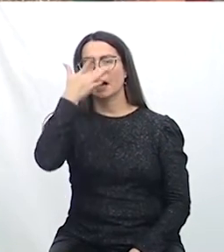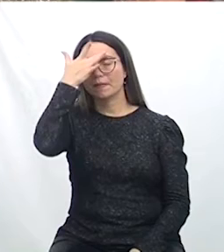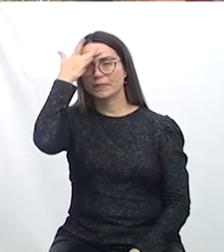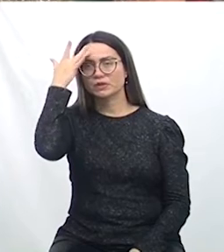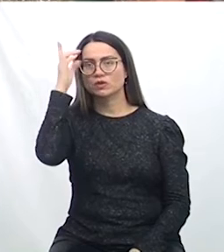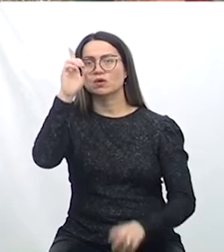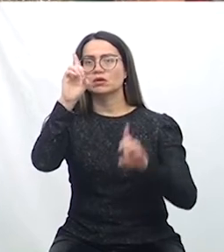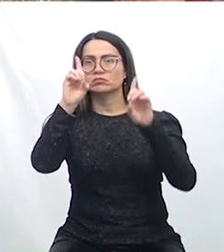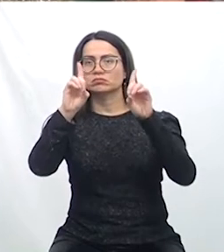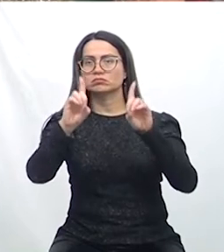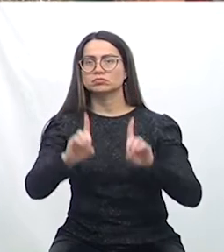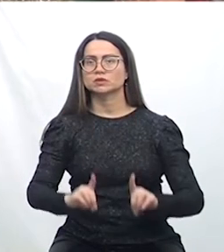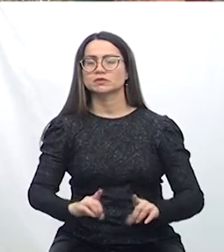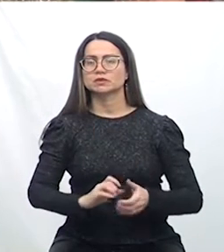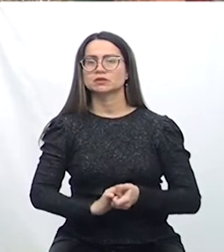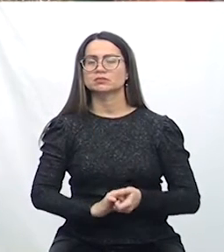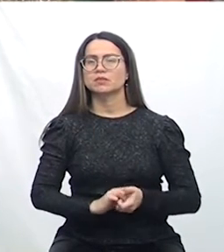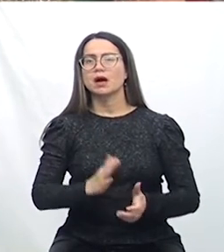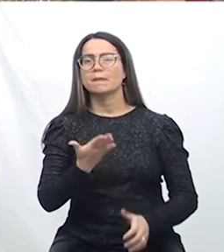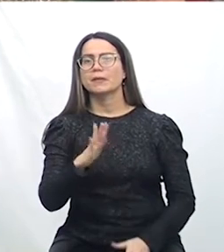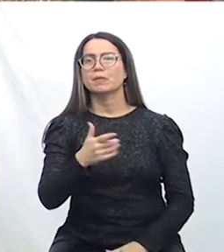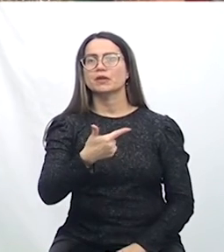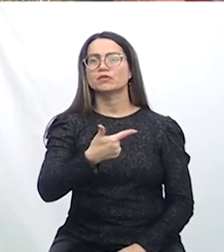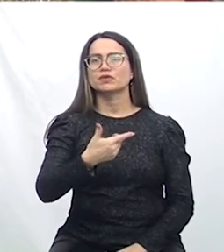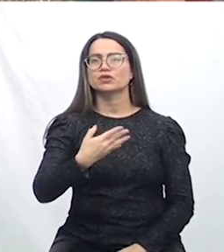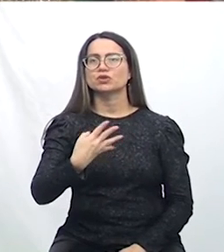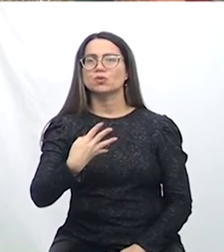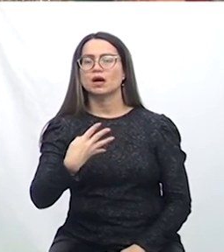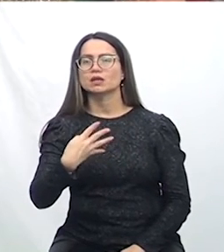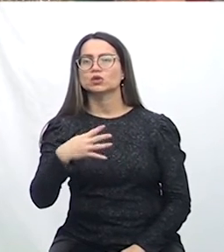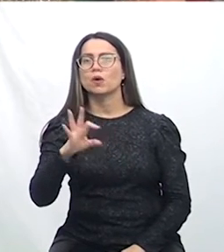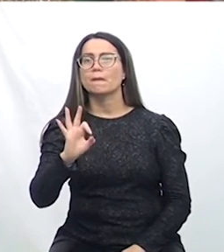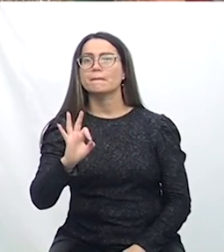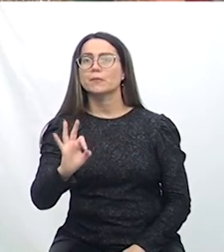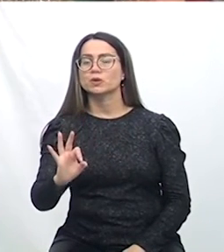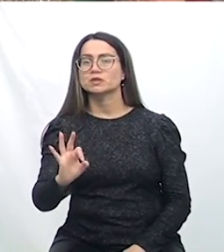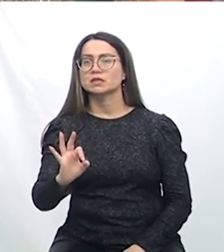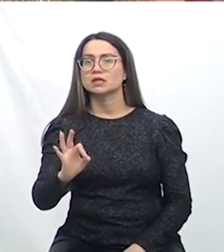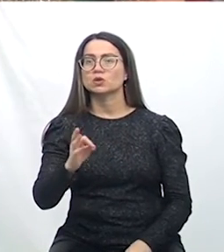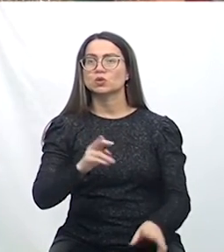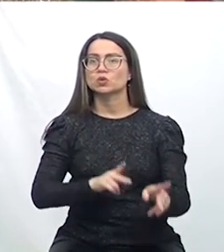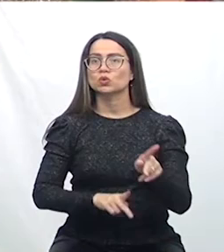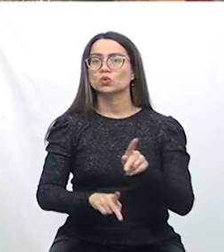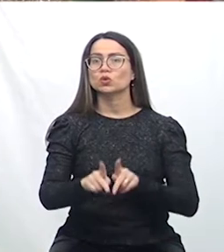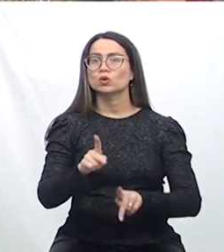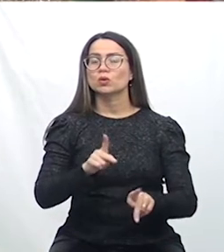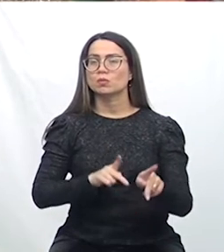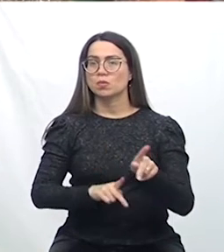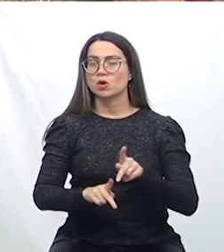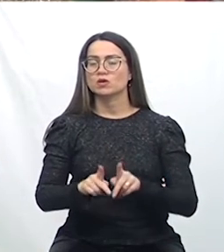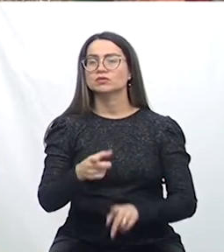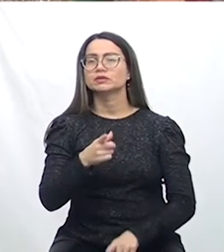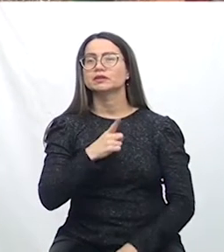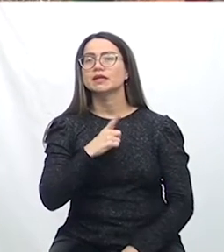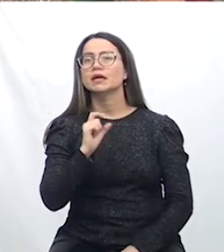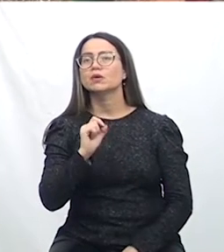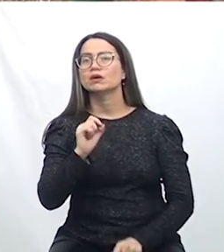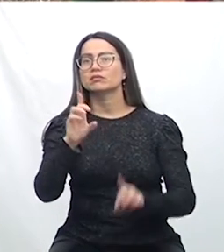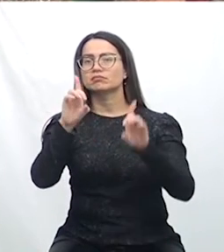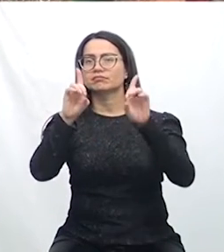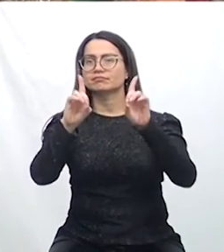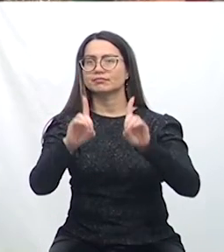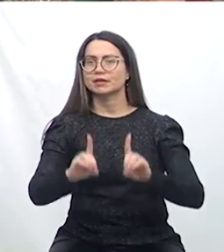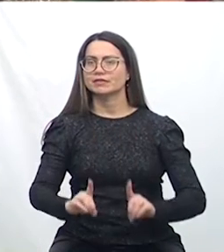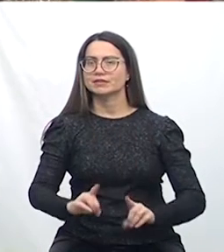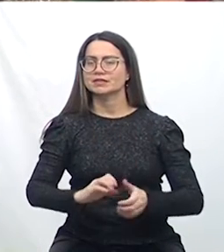Brasil, cerca de 24% da população, quase 45 milhões de pessoas, sofrem de algum tipo de deficiência. E a gente vai